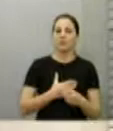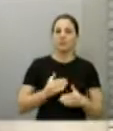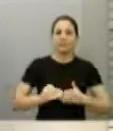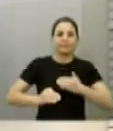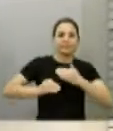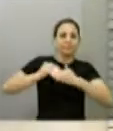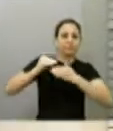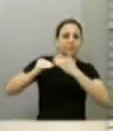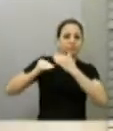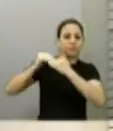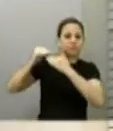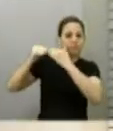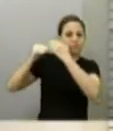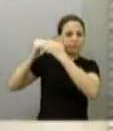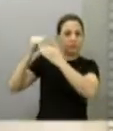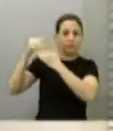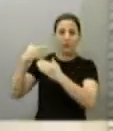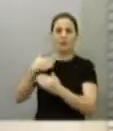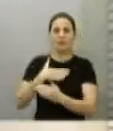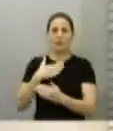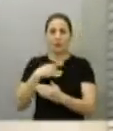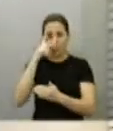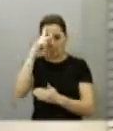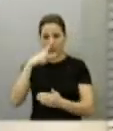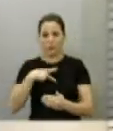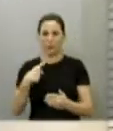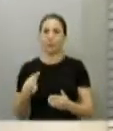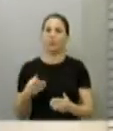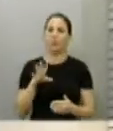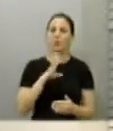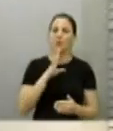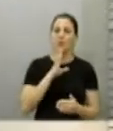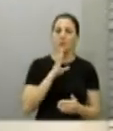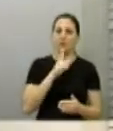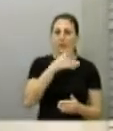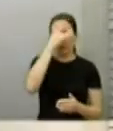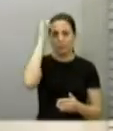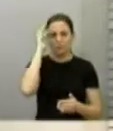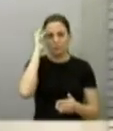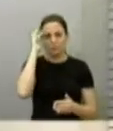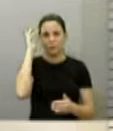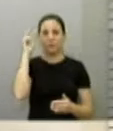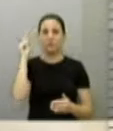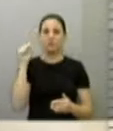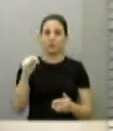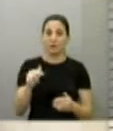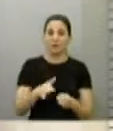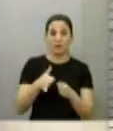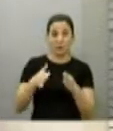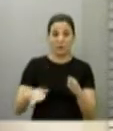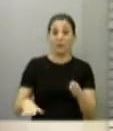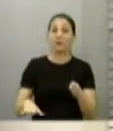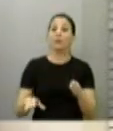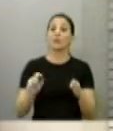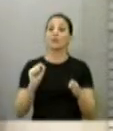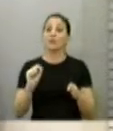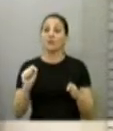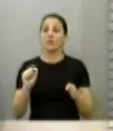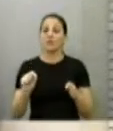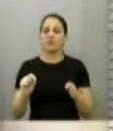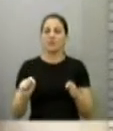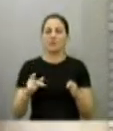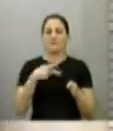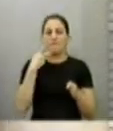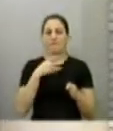Lapena, para conhecer melhor os companheiros da casa, muitos que se dizem cristão, mas que acenderam vela para o